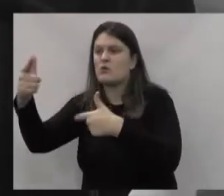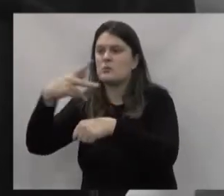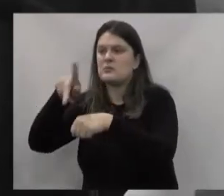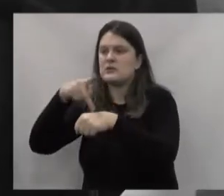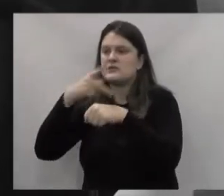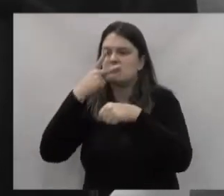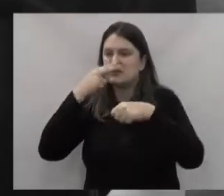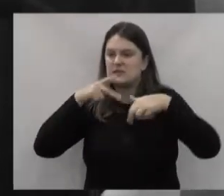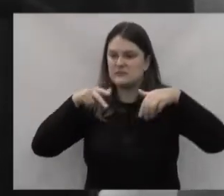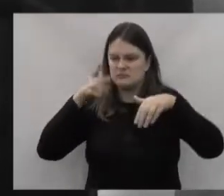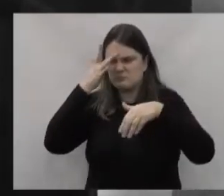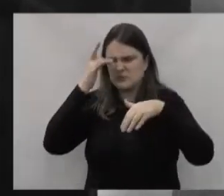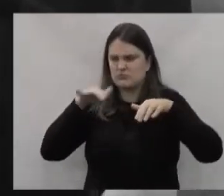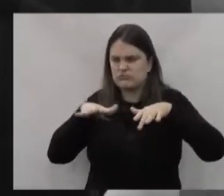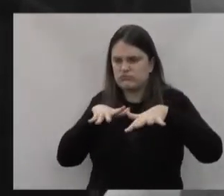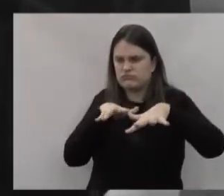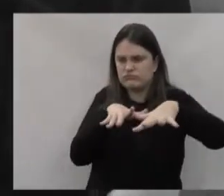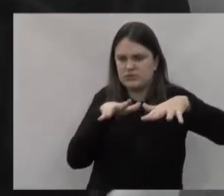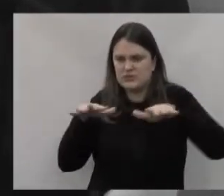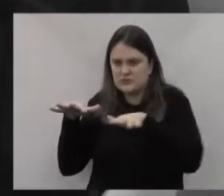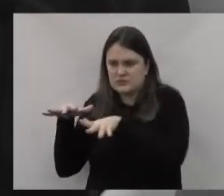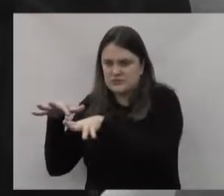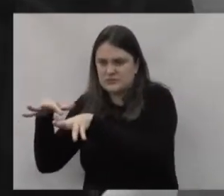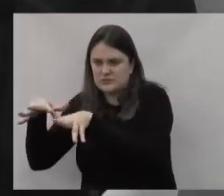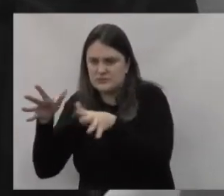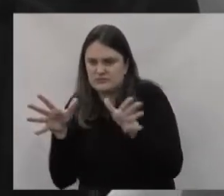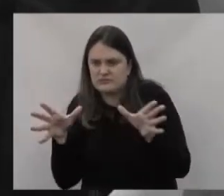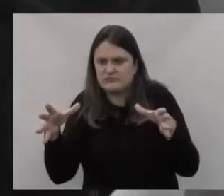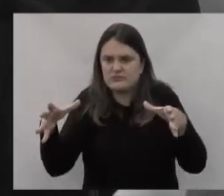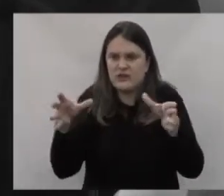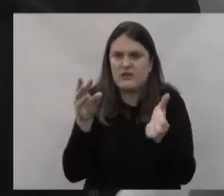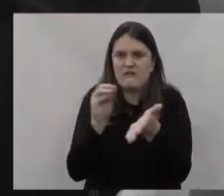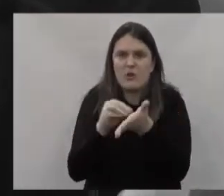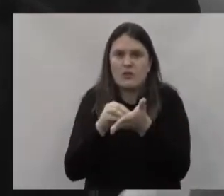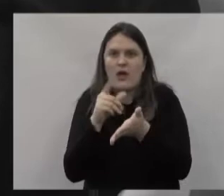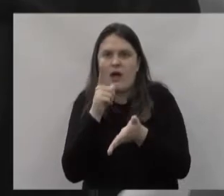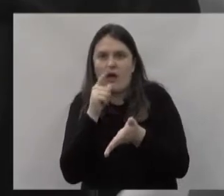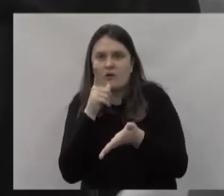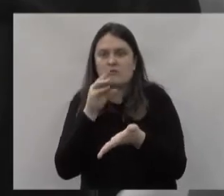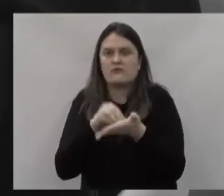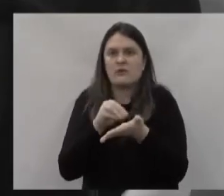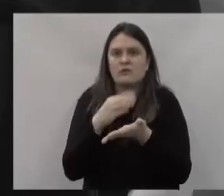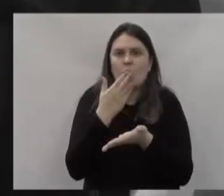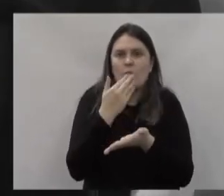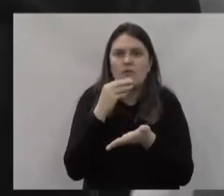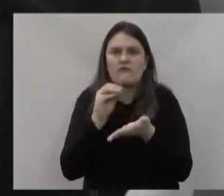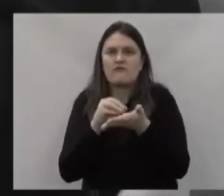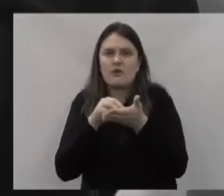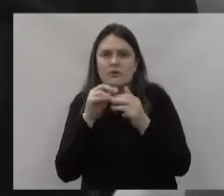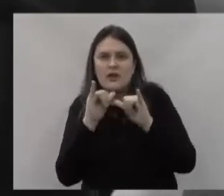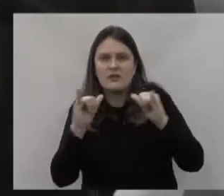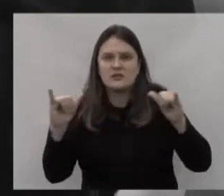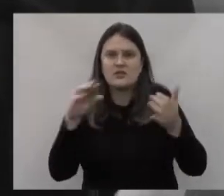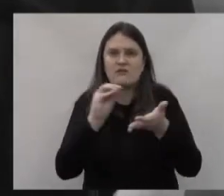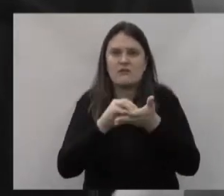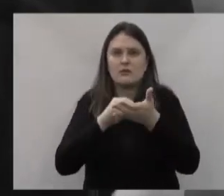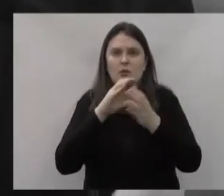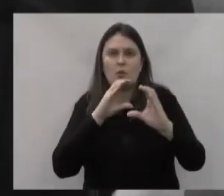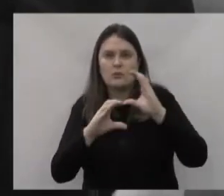cerco, para enfraquecer. Suprimento de água, comida, energia,